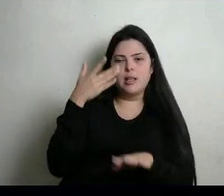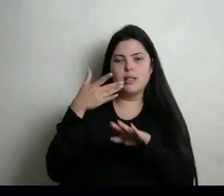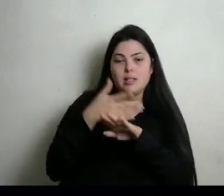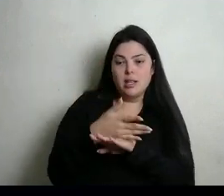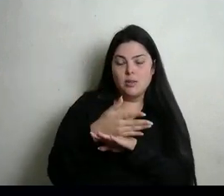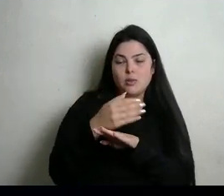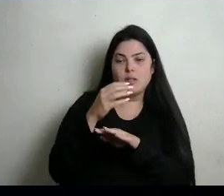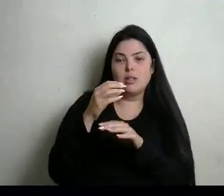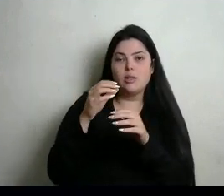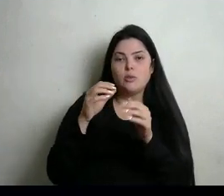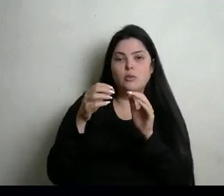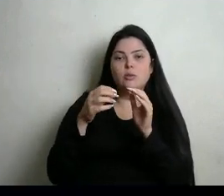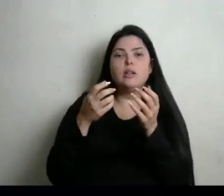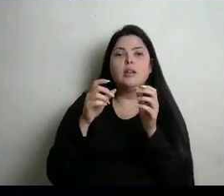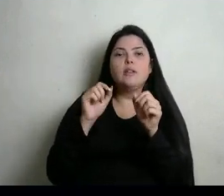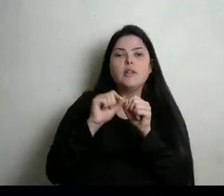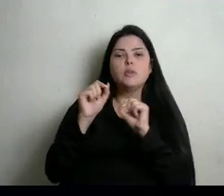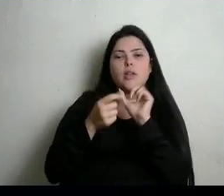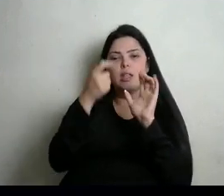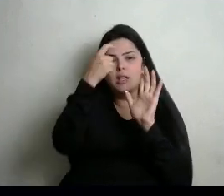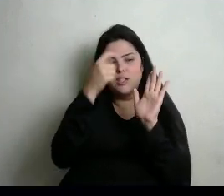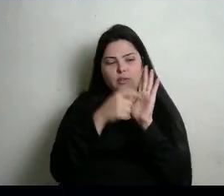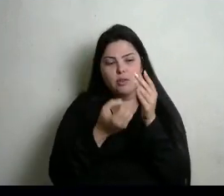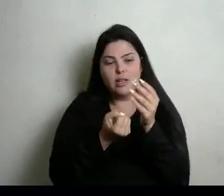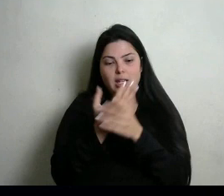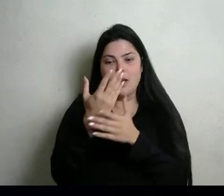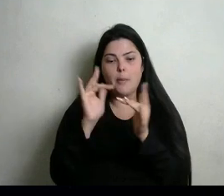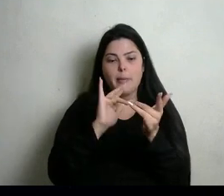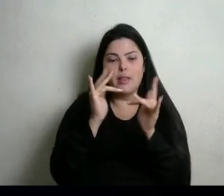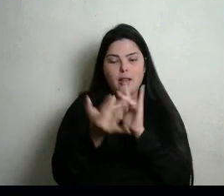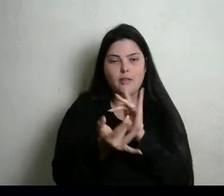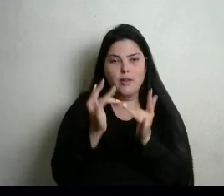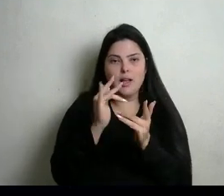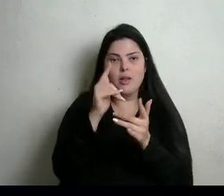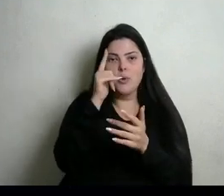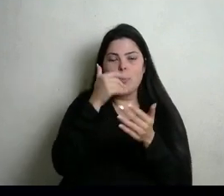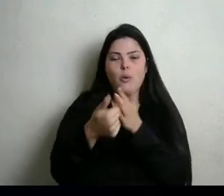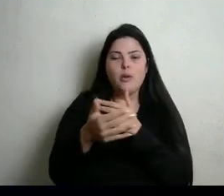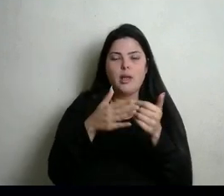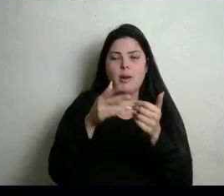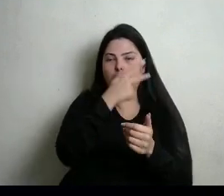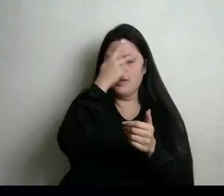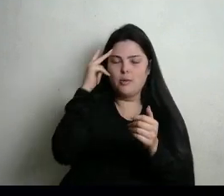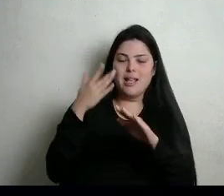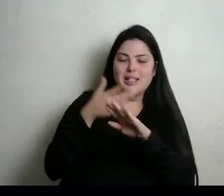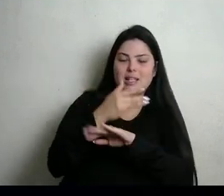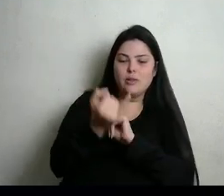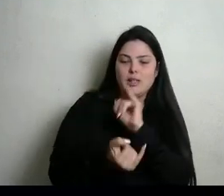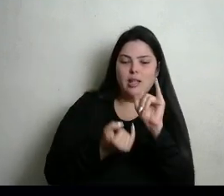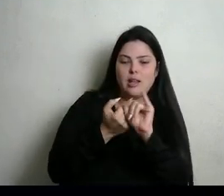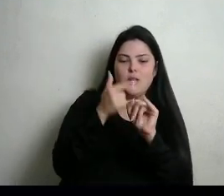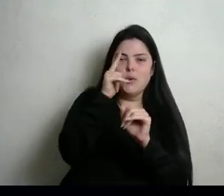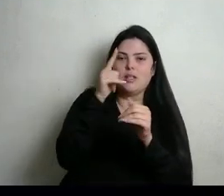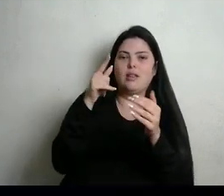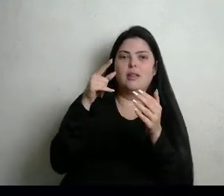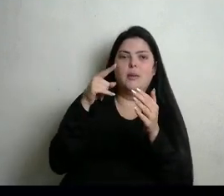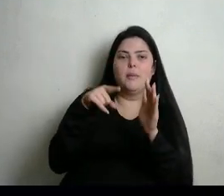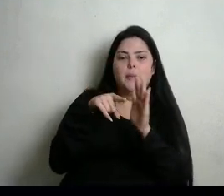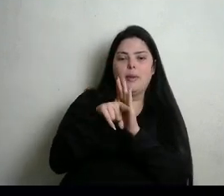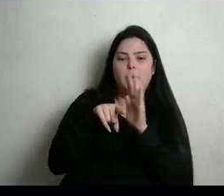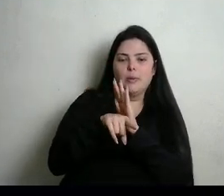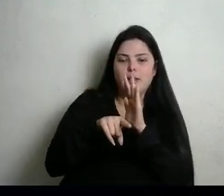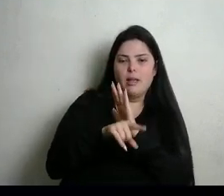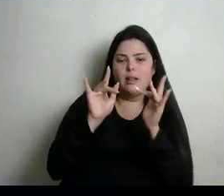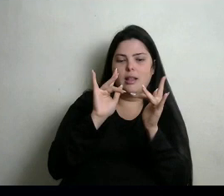fez foi criar um chat, criar uma interface, onde qualquer pessoa que tem acesso à internet consegue acessar essa interface